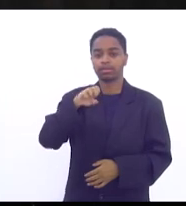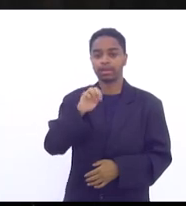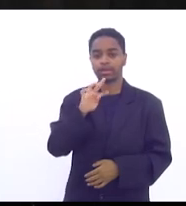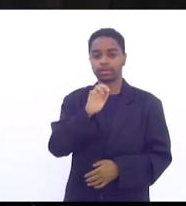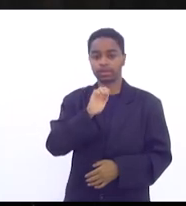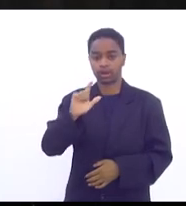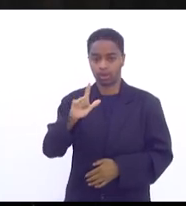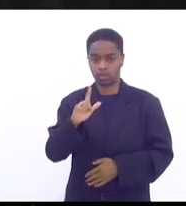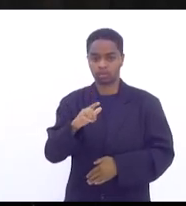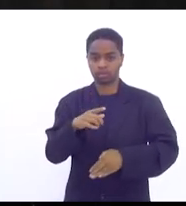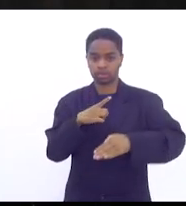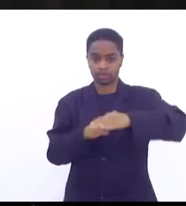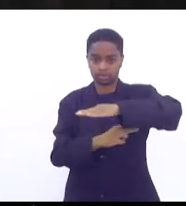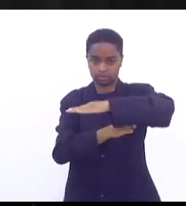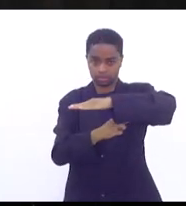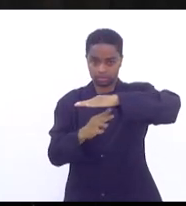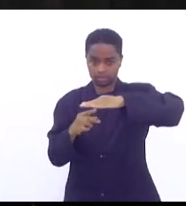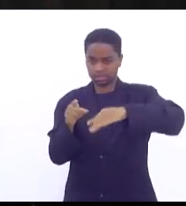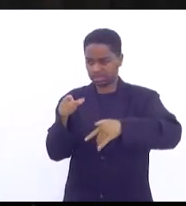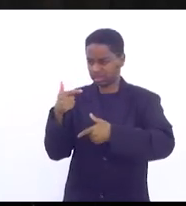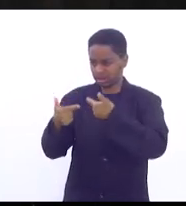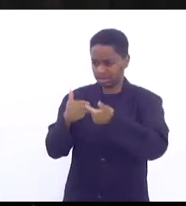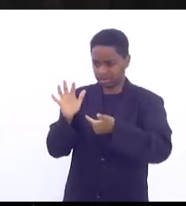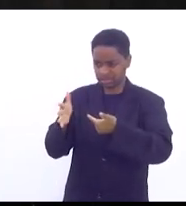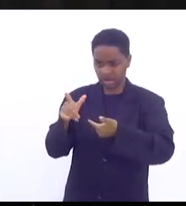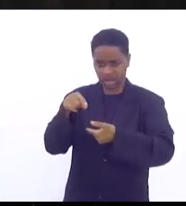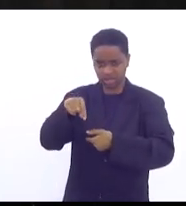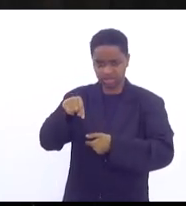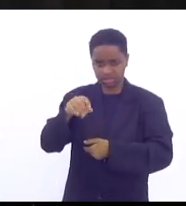Você trabalhava aqui na Assembleia do Tiradentes, não trabalhava?